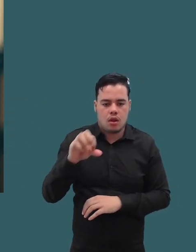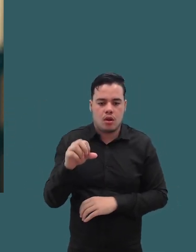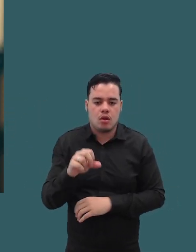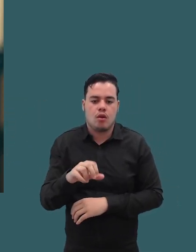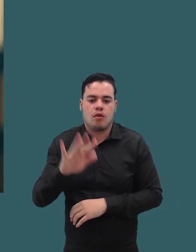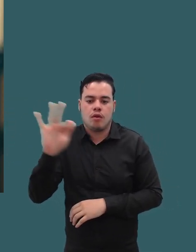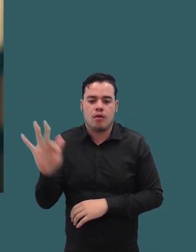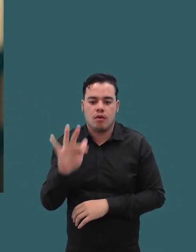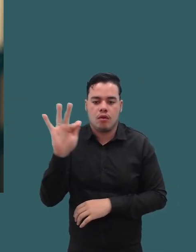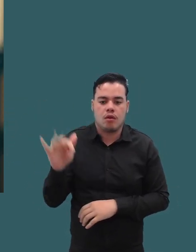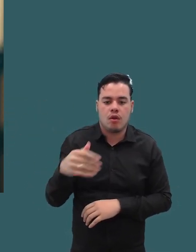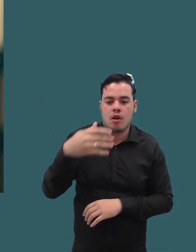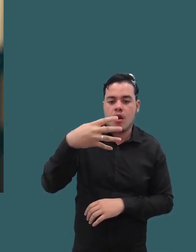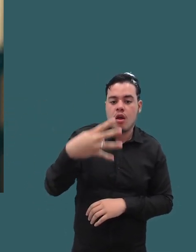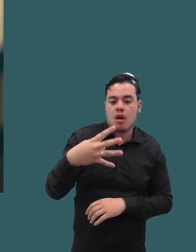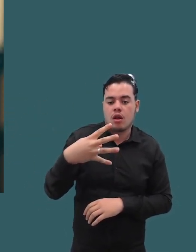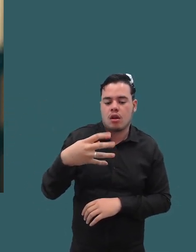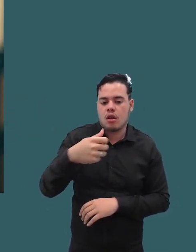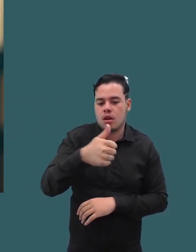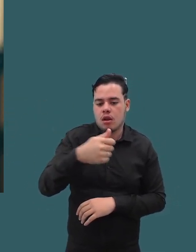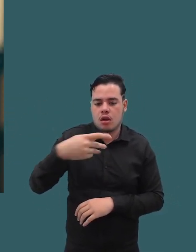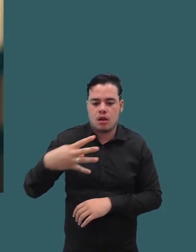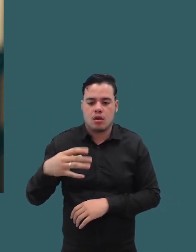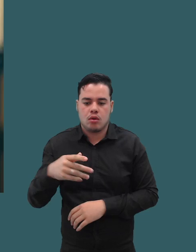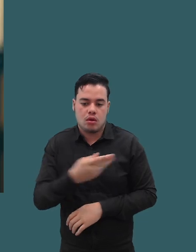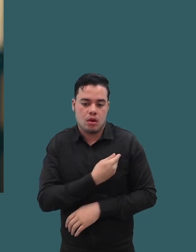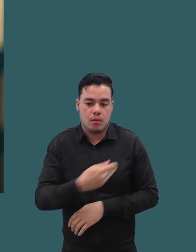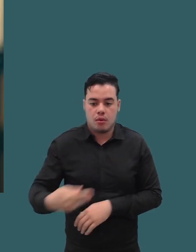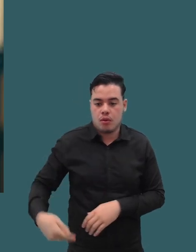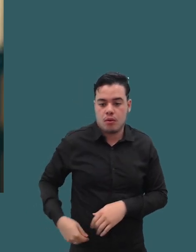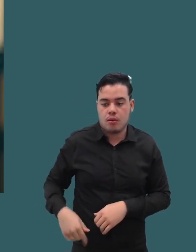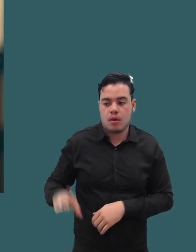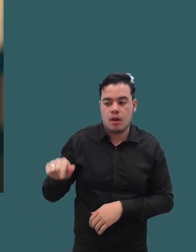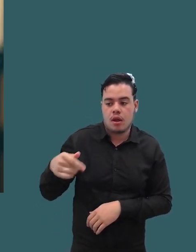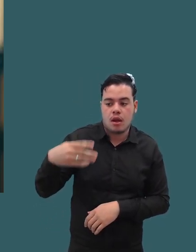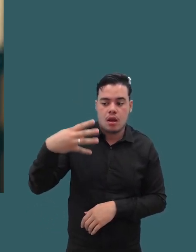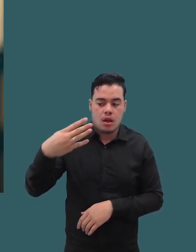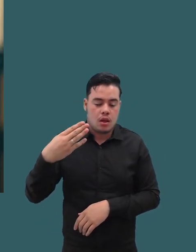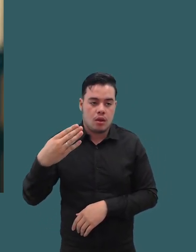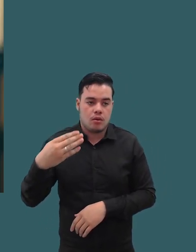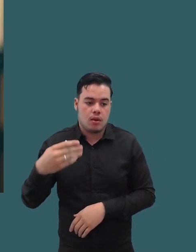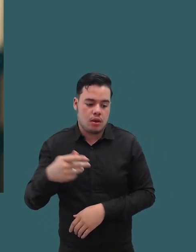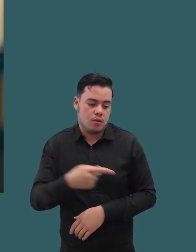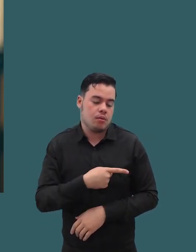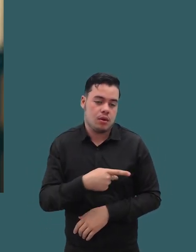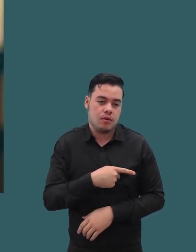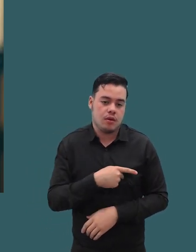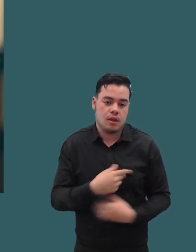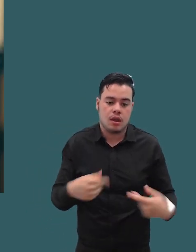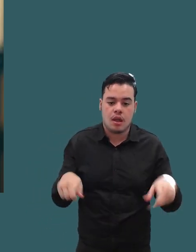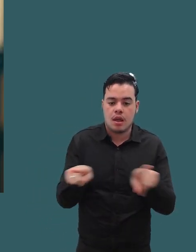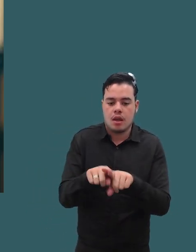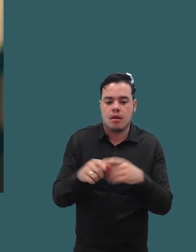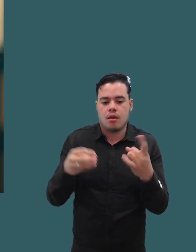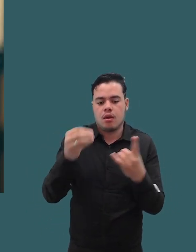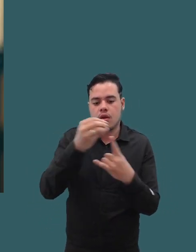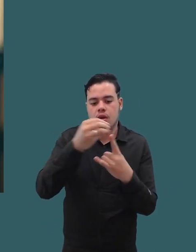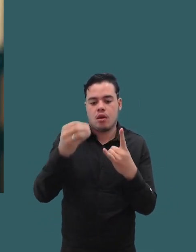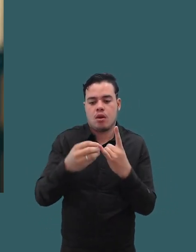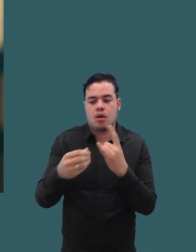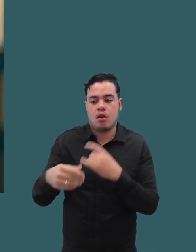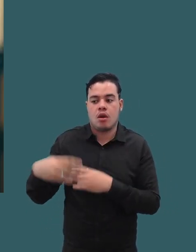universitárias, 14 públicas e 4 privadas, e uma fundação, exatamente a Fiocruz. Esses grupos de pesquisa